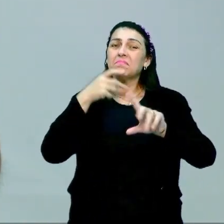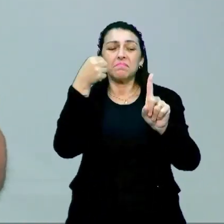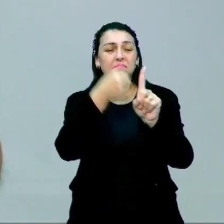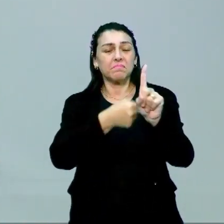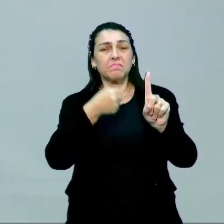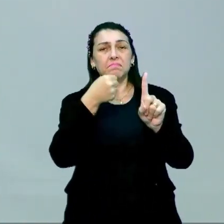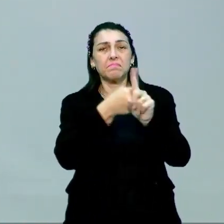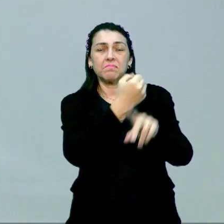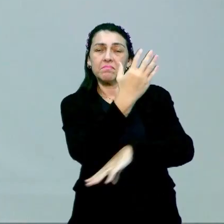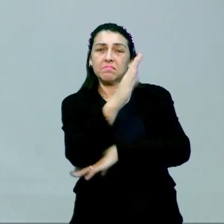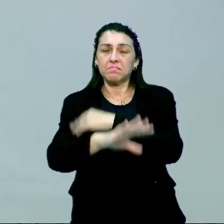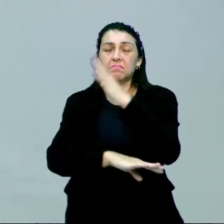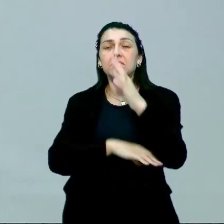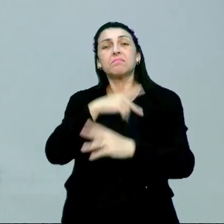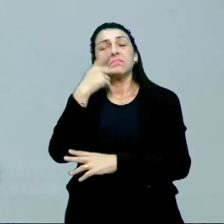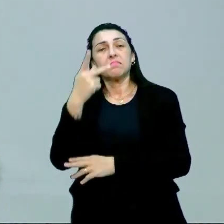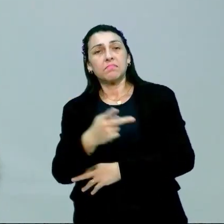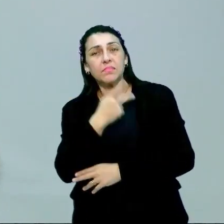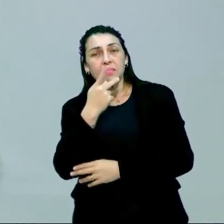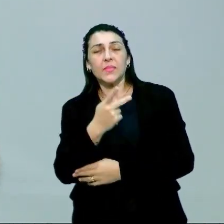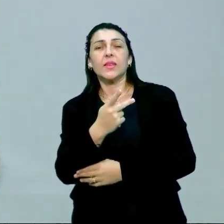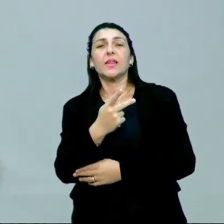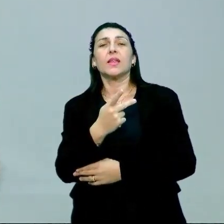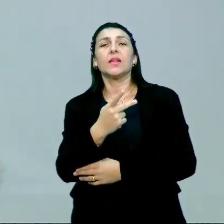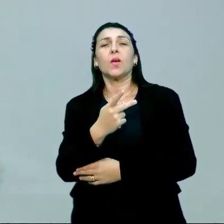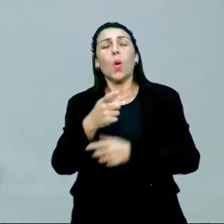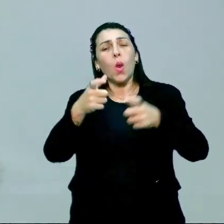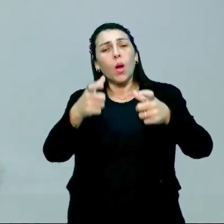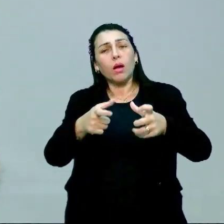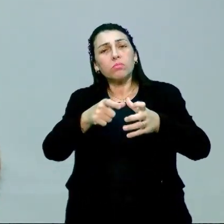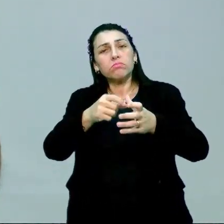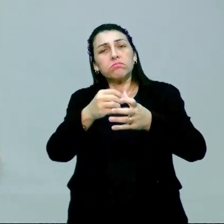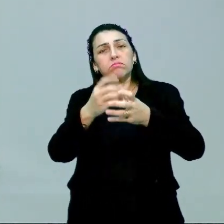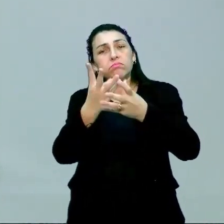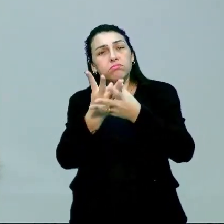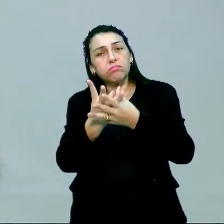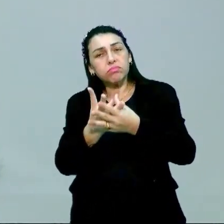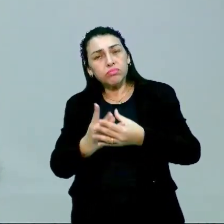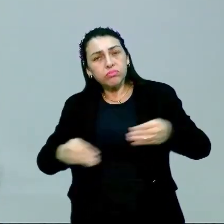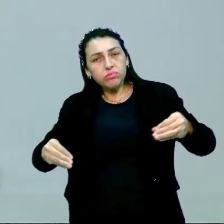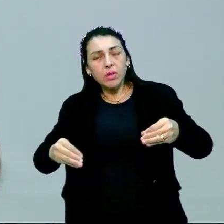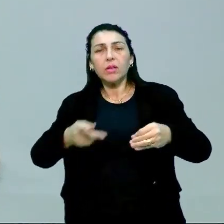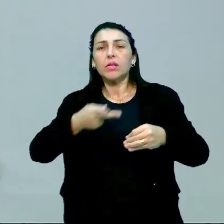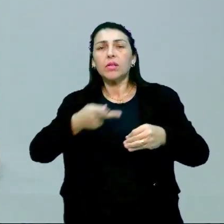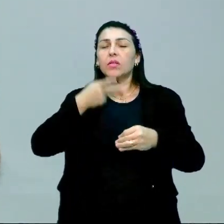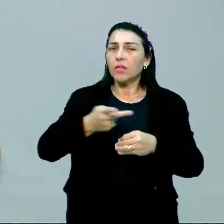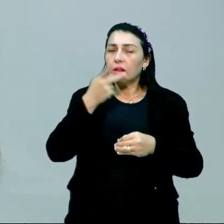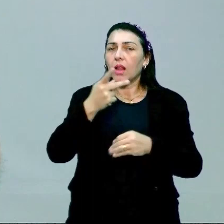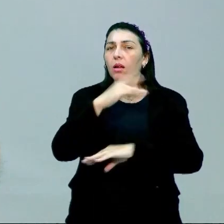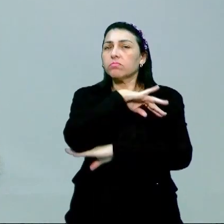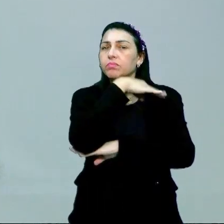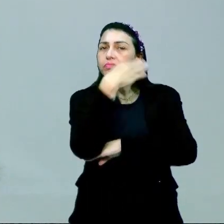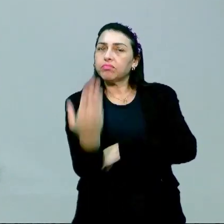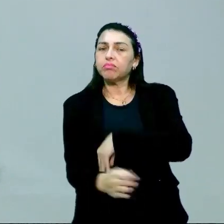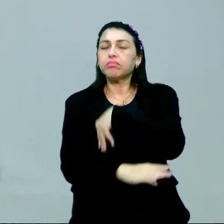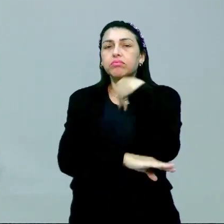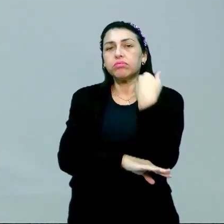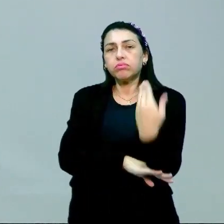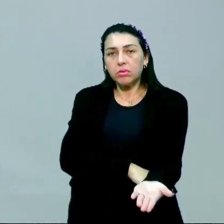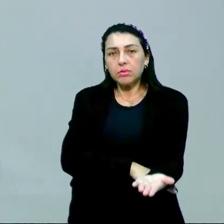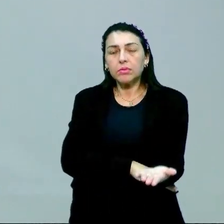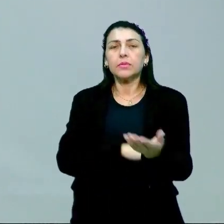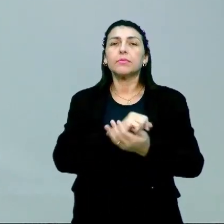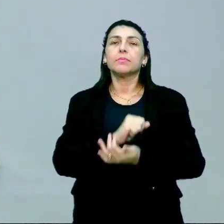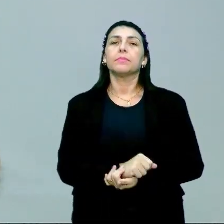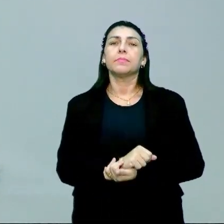impactos ambientais, falar sobre degradação de ambiente, falar sobre desmatamento.